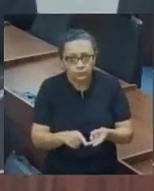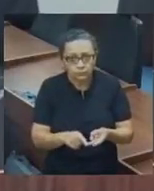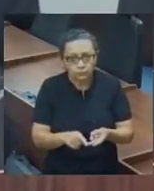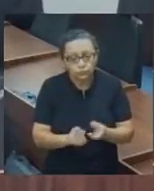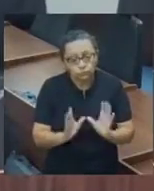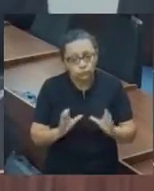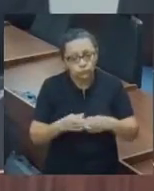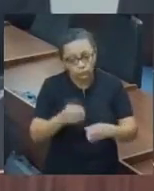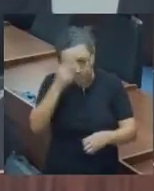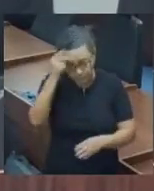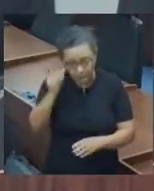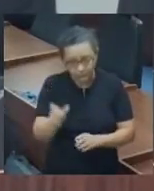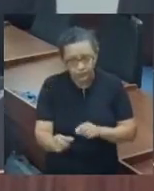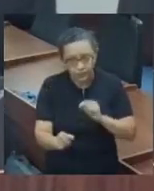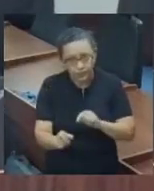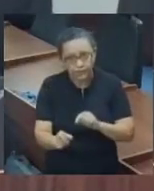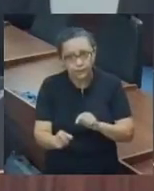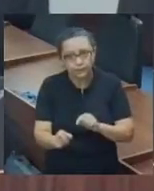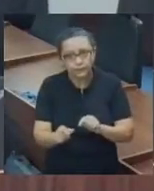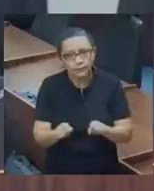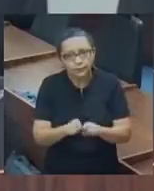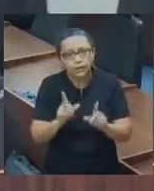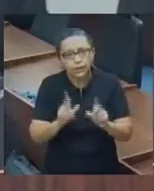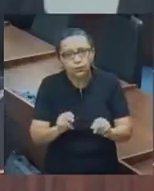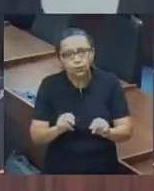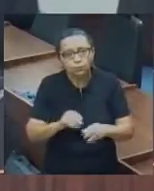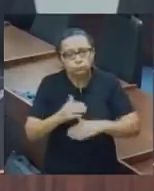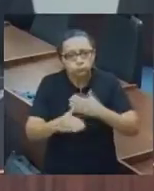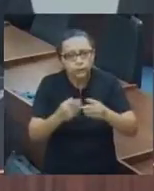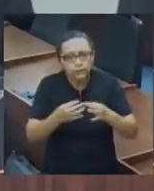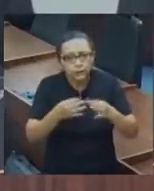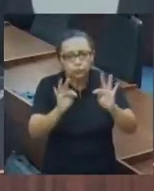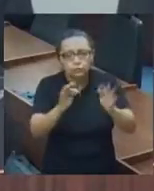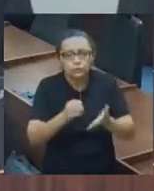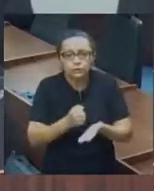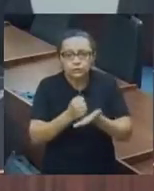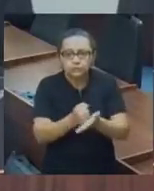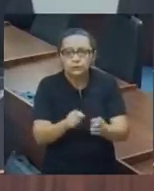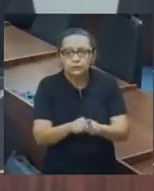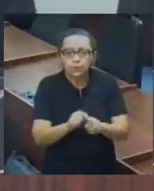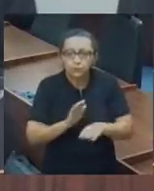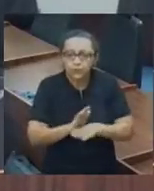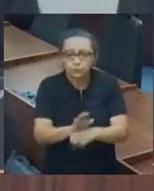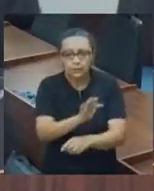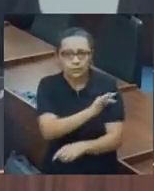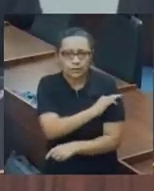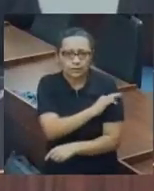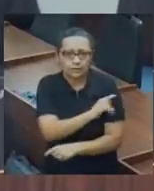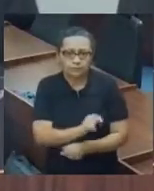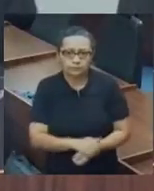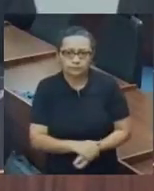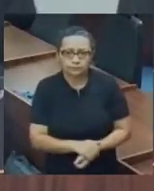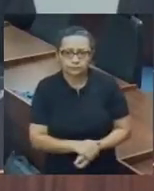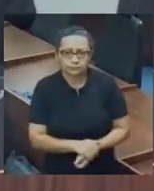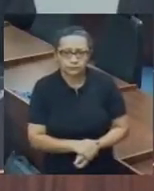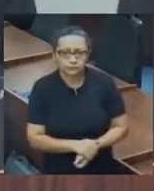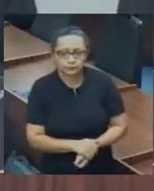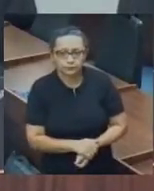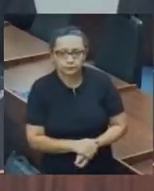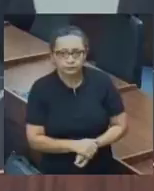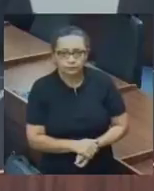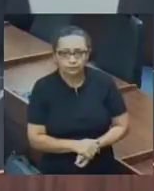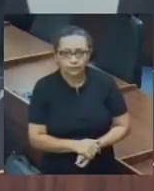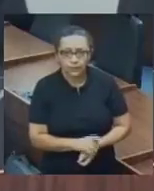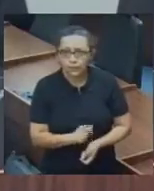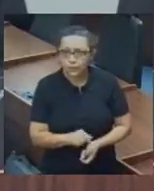coletividade ele está desenvolvendo uma tecnologia assistiva e uma ajuda técnica é não